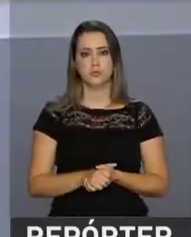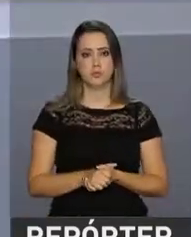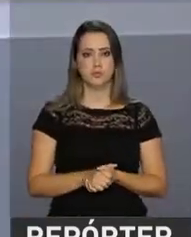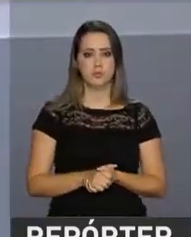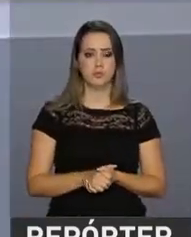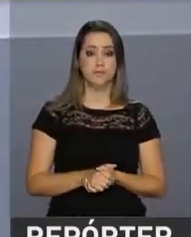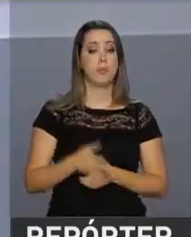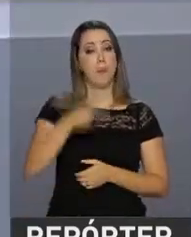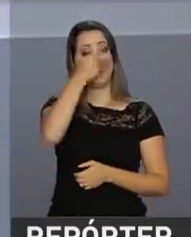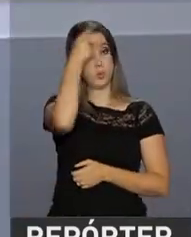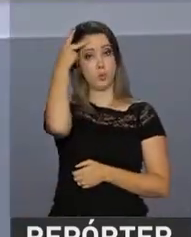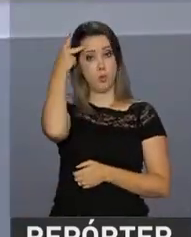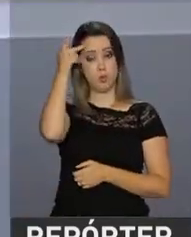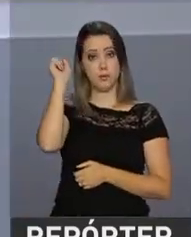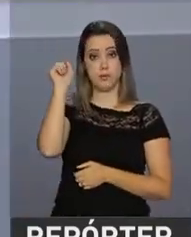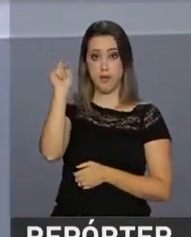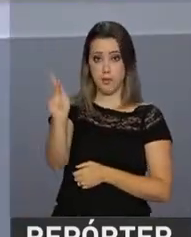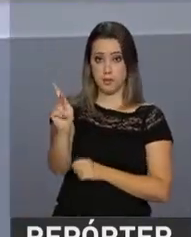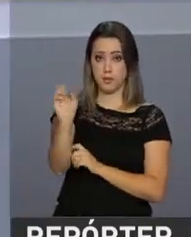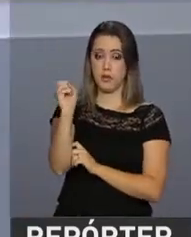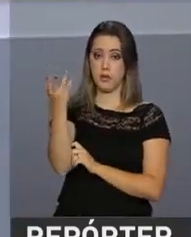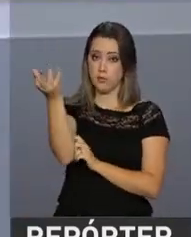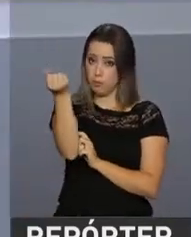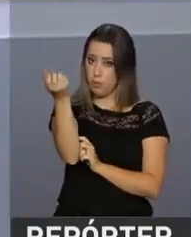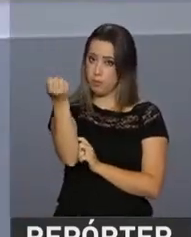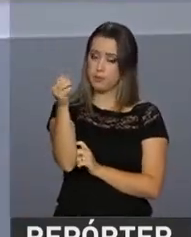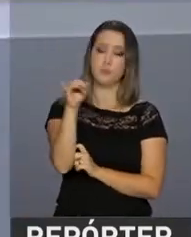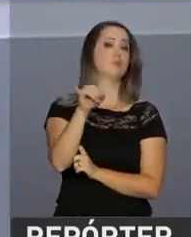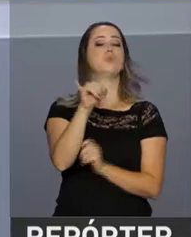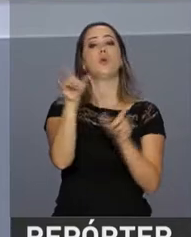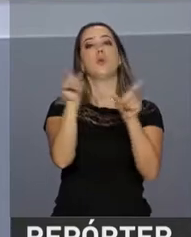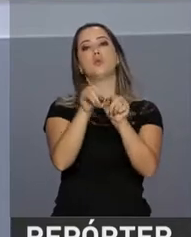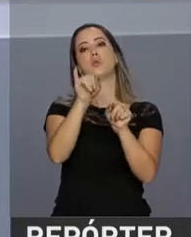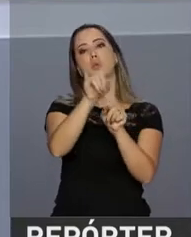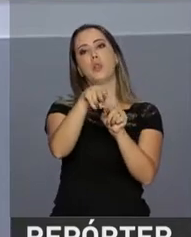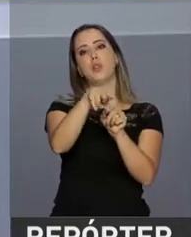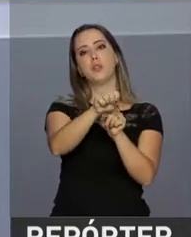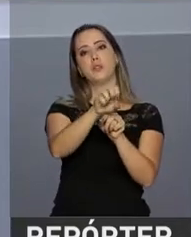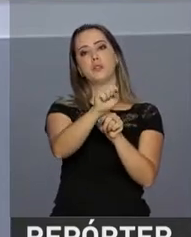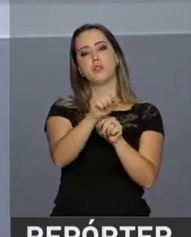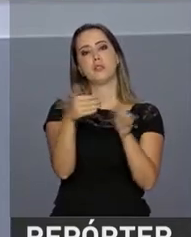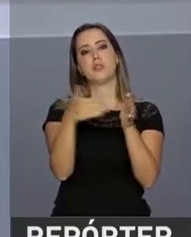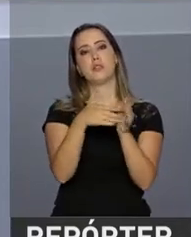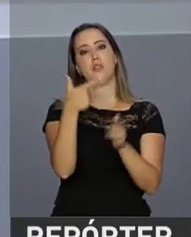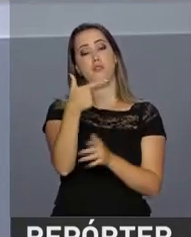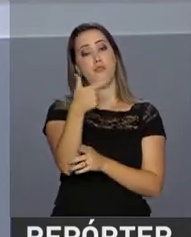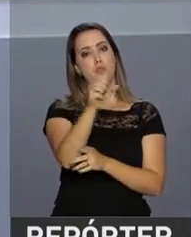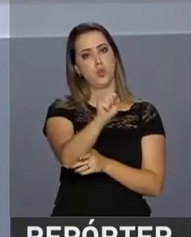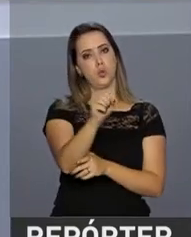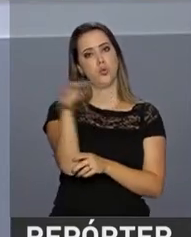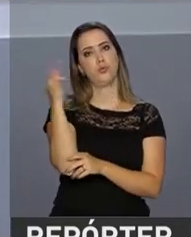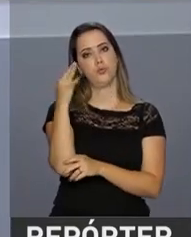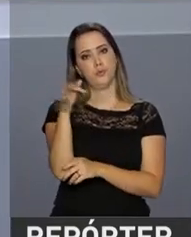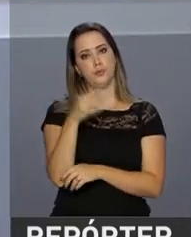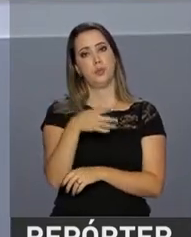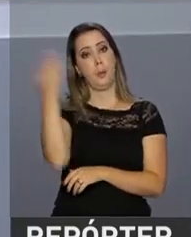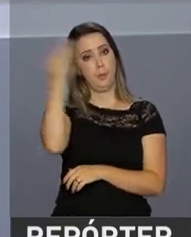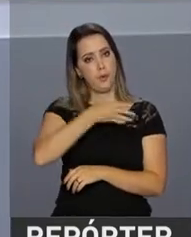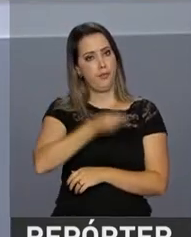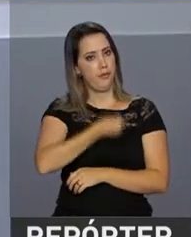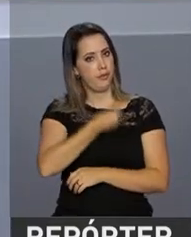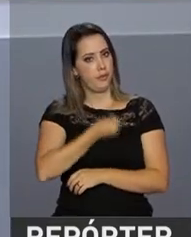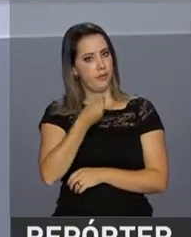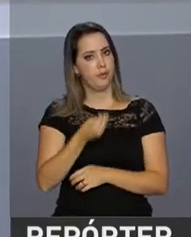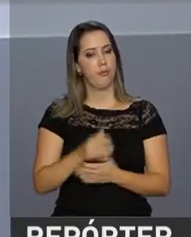aposentados e pensionistas do inss têm até 28 de fevereiro para fazer a comprovação de vida e não ter o pagamento